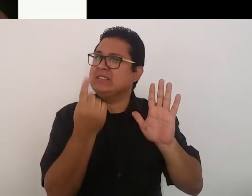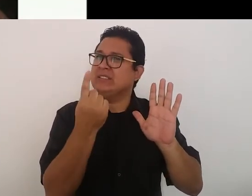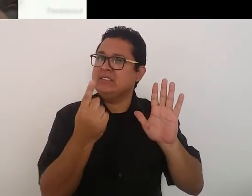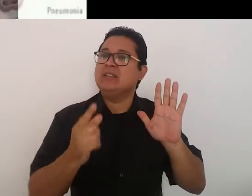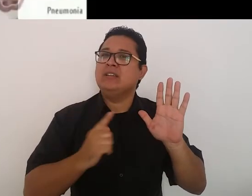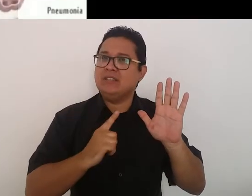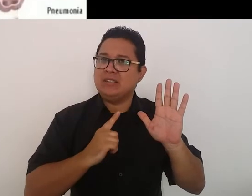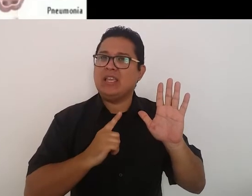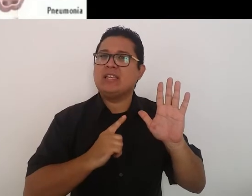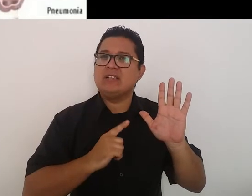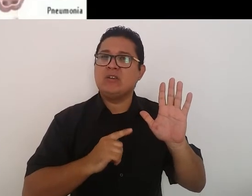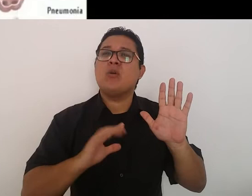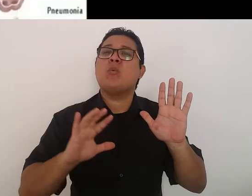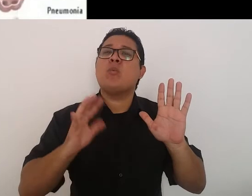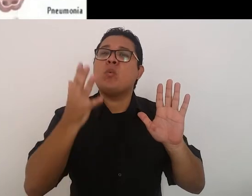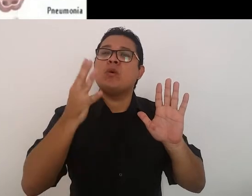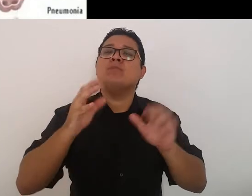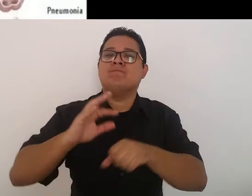vai entender